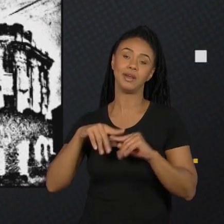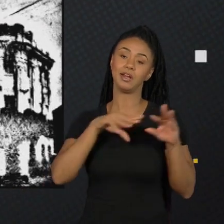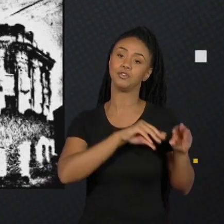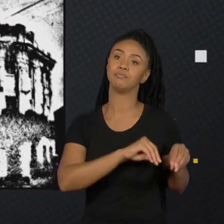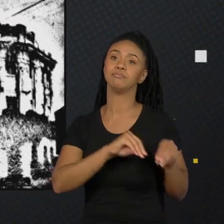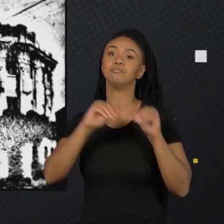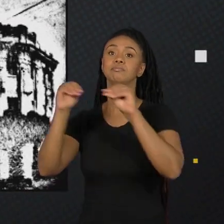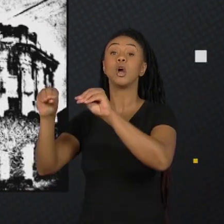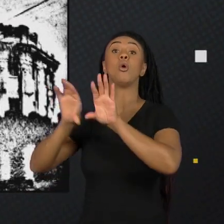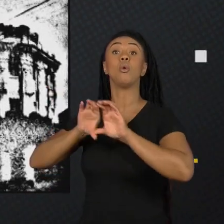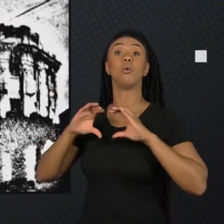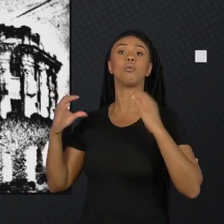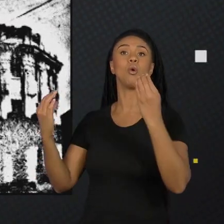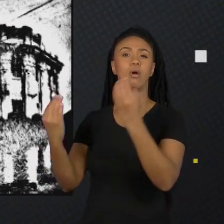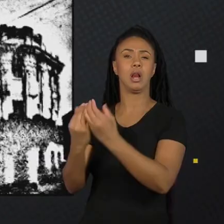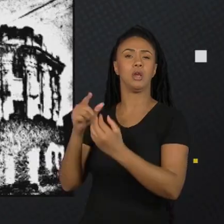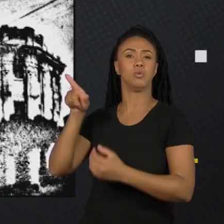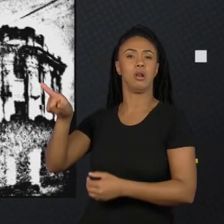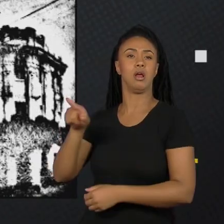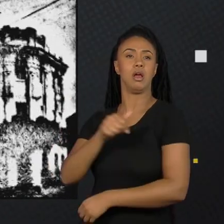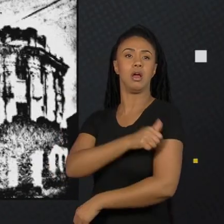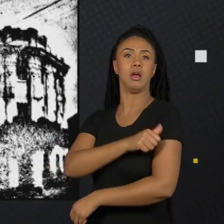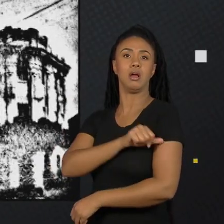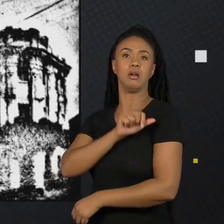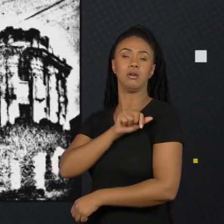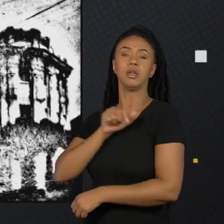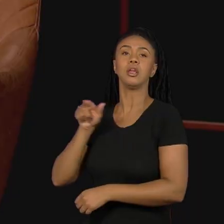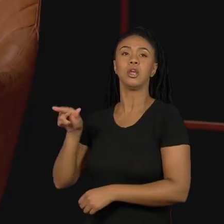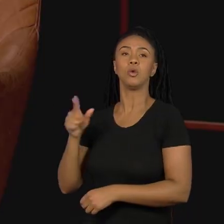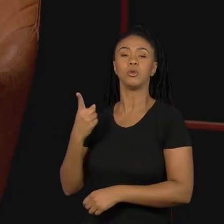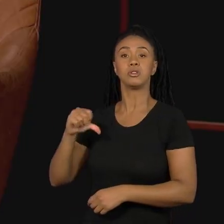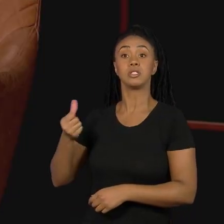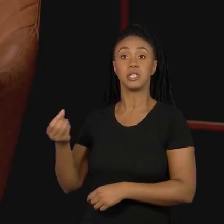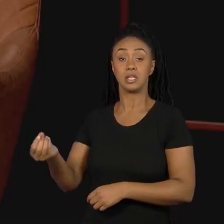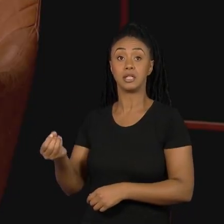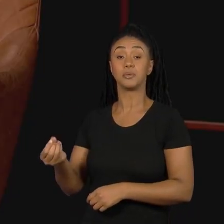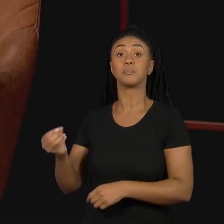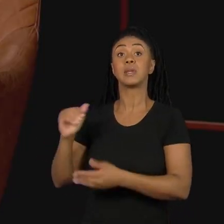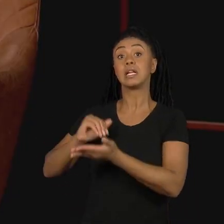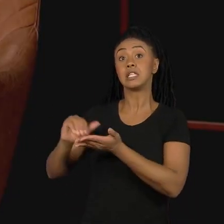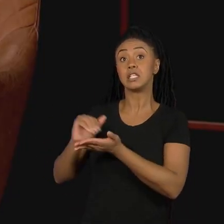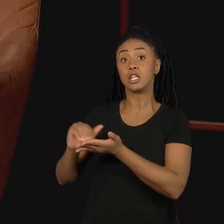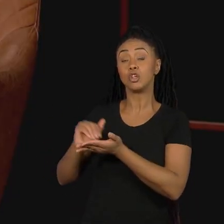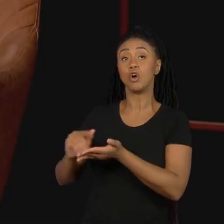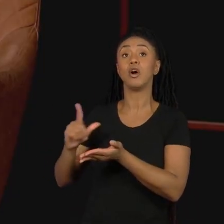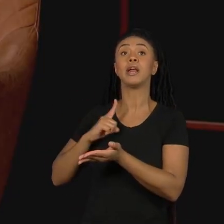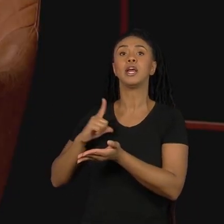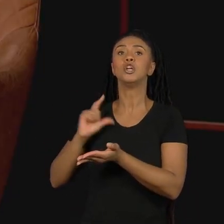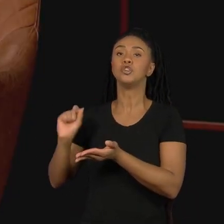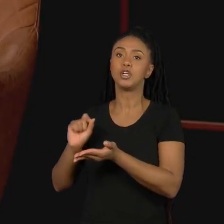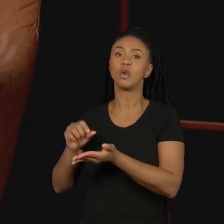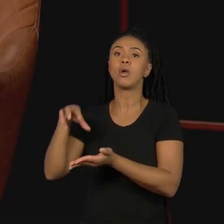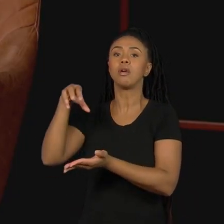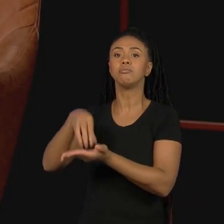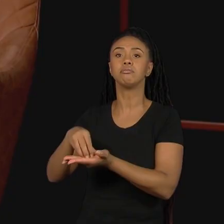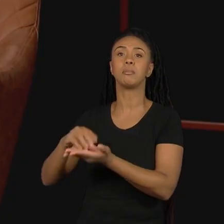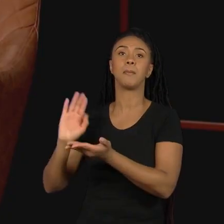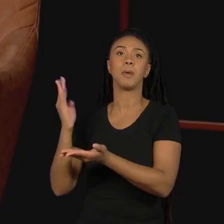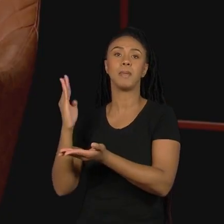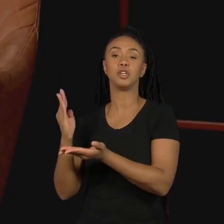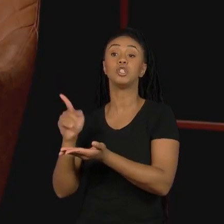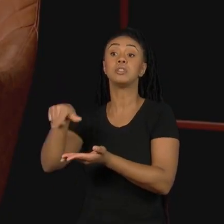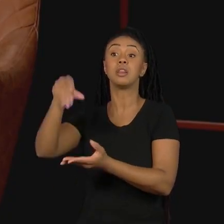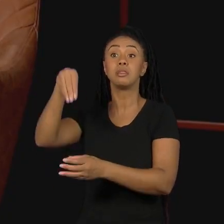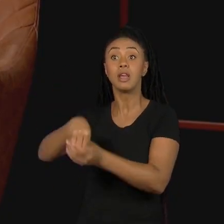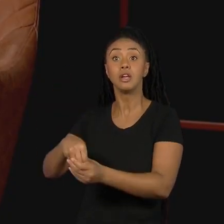congresso que teve no Rio em 60. E o escritório era na Casa Publicadora Batista, que tinha um diretor de